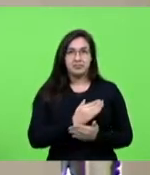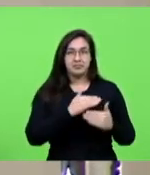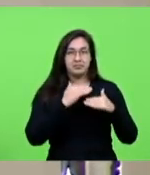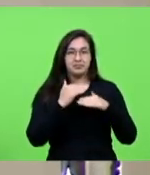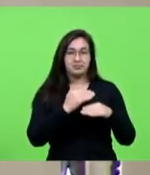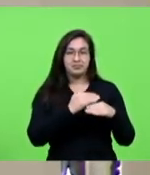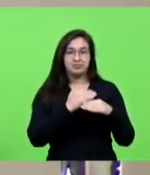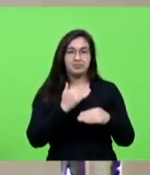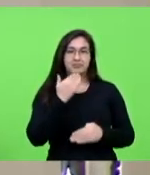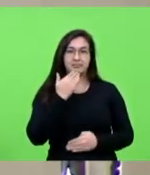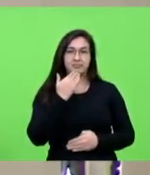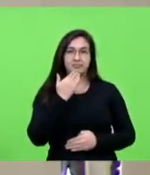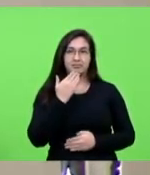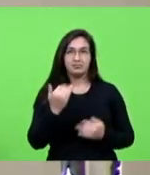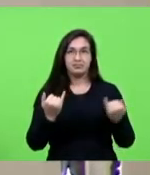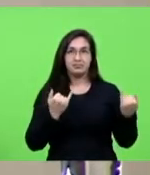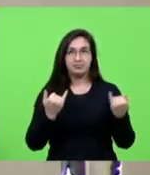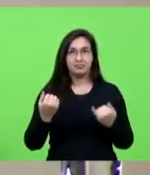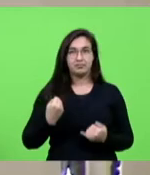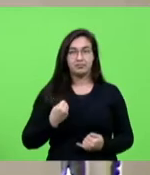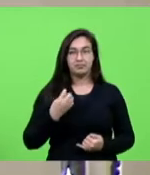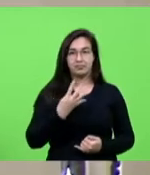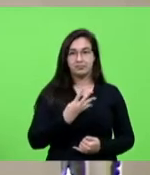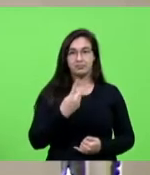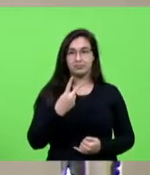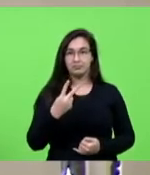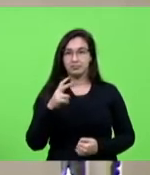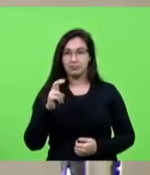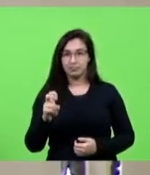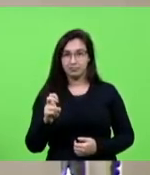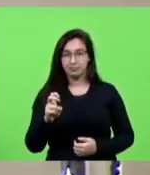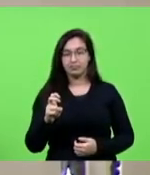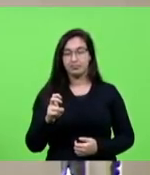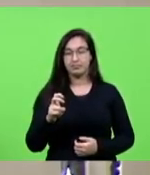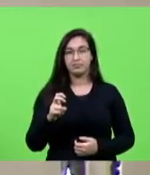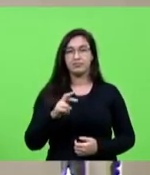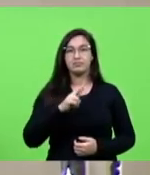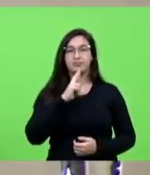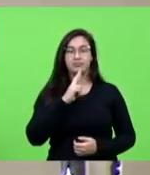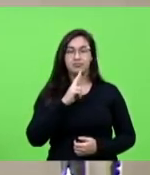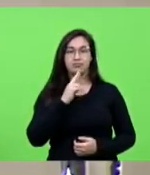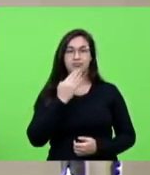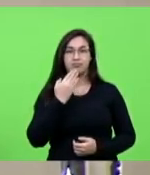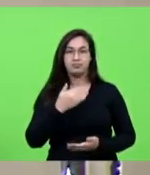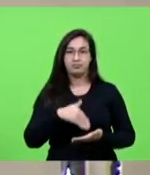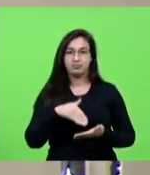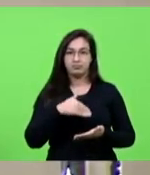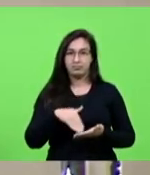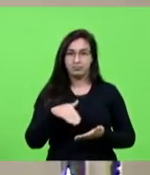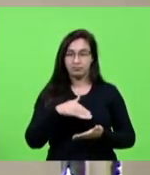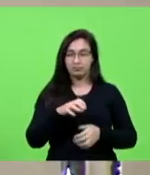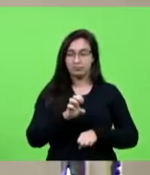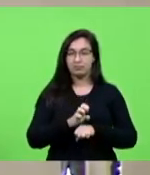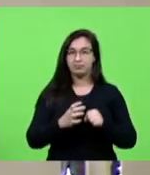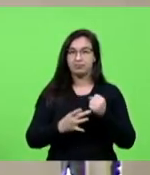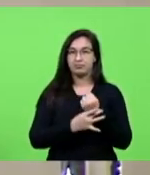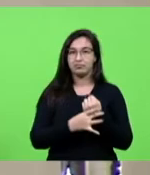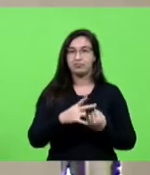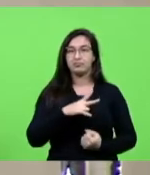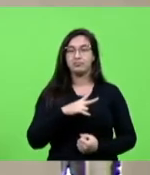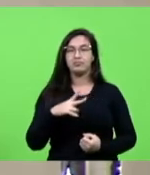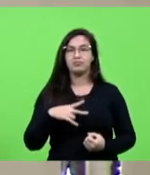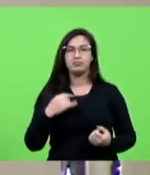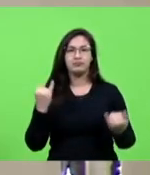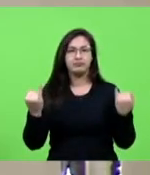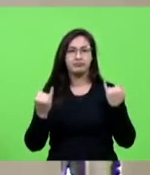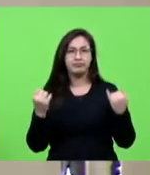por unanimidade. Pedido de informação 425, autor deputado Rodrigo Minotto, solicitando ao secretário de Estado da Segurança Pública informações acerca